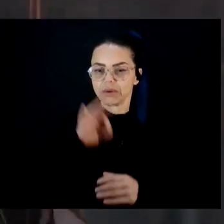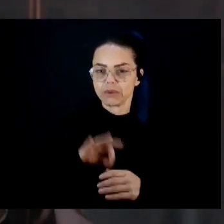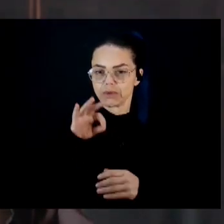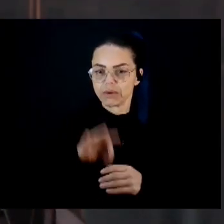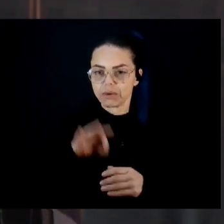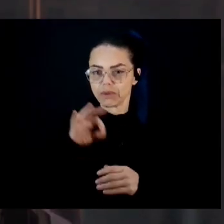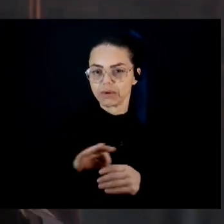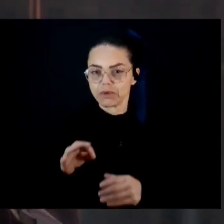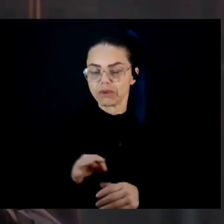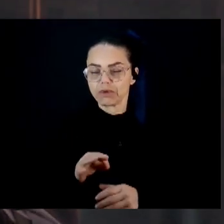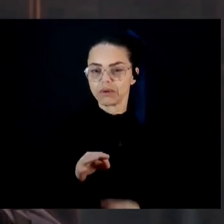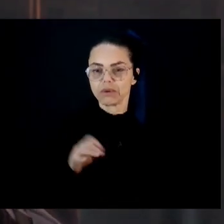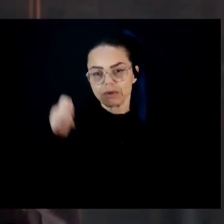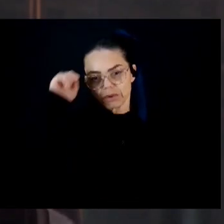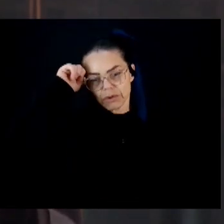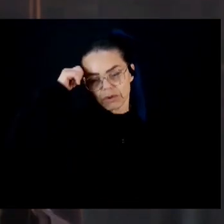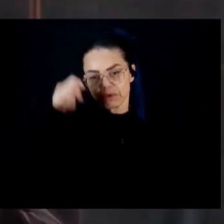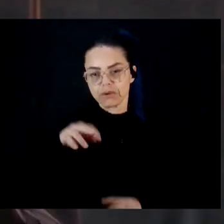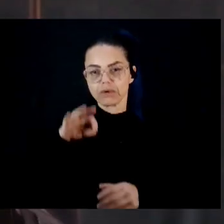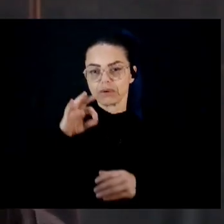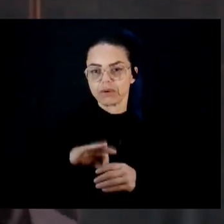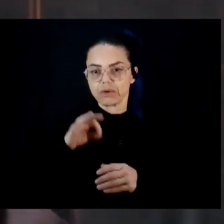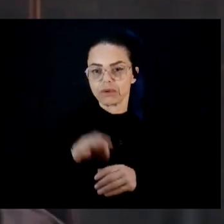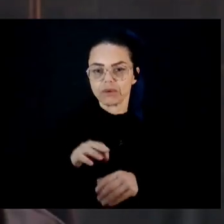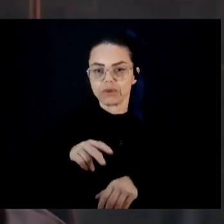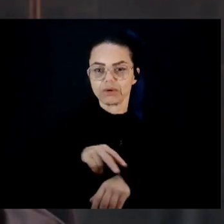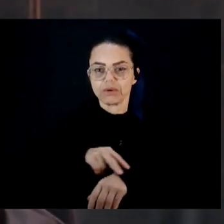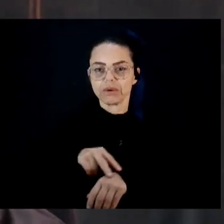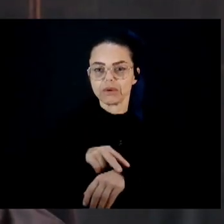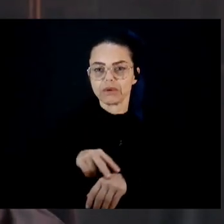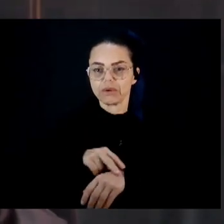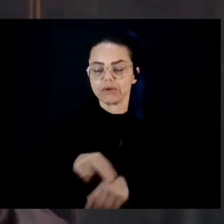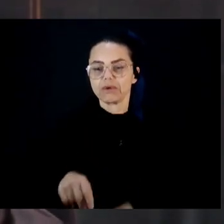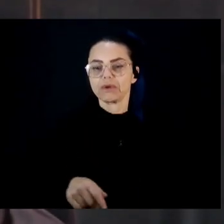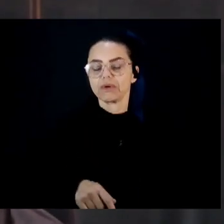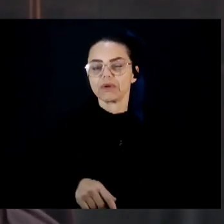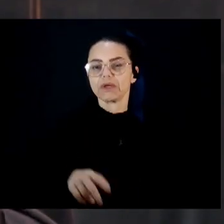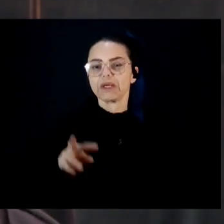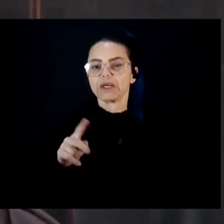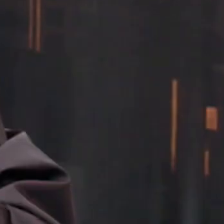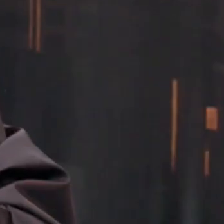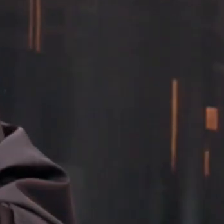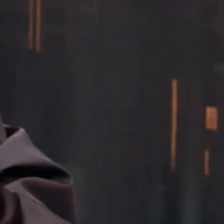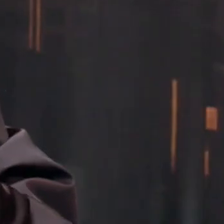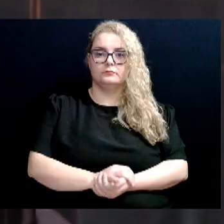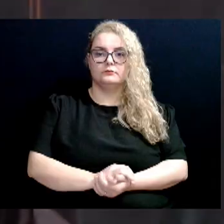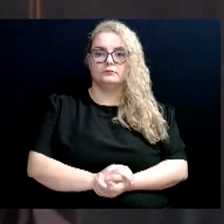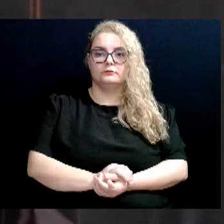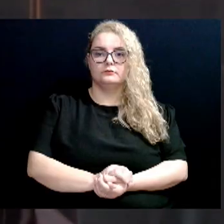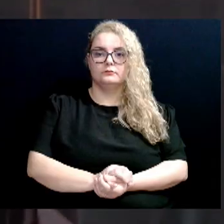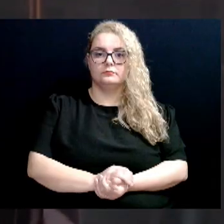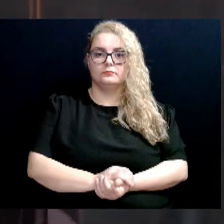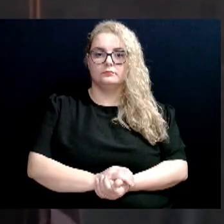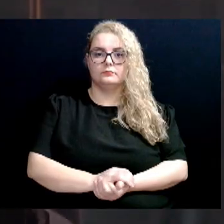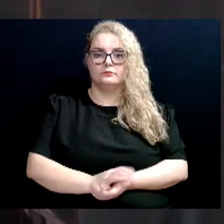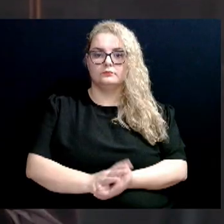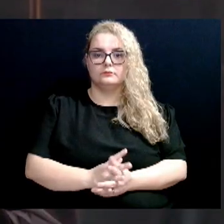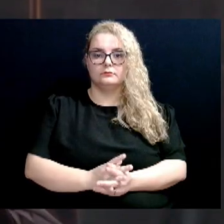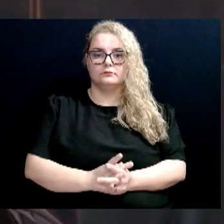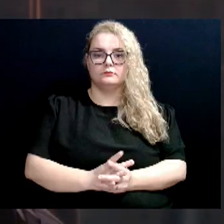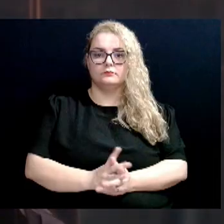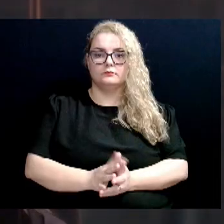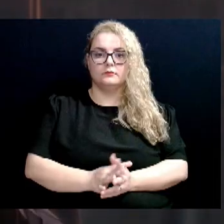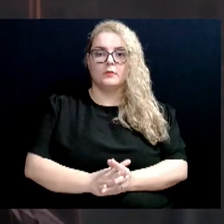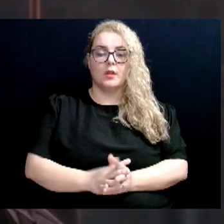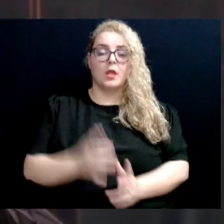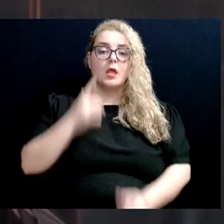chá preto, o chá verde, não é? O hibisco, as mulheres amam. E, claro, eles não são chás